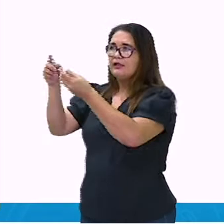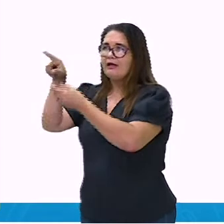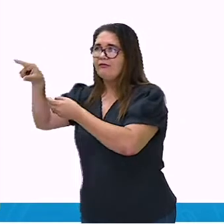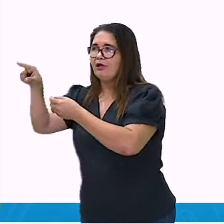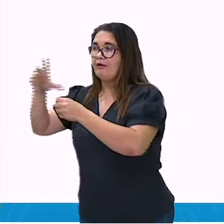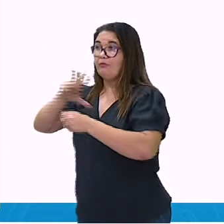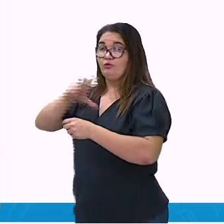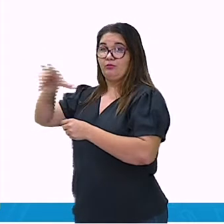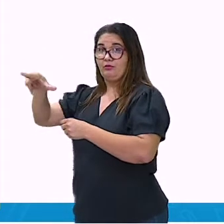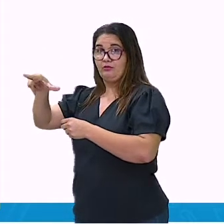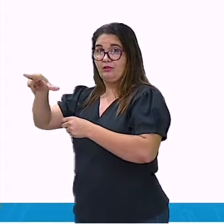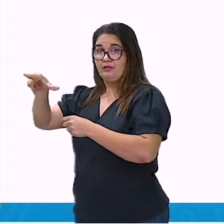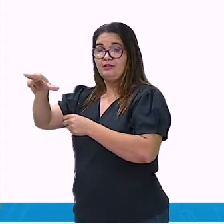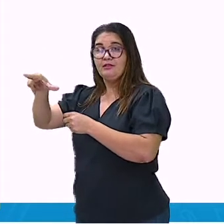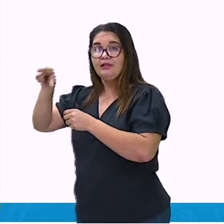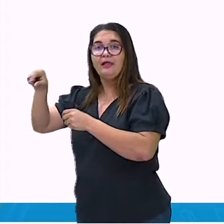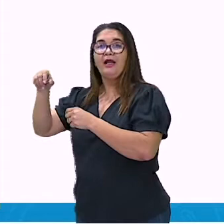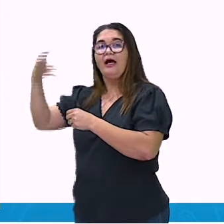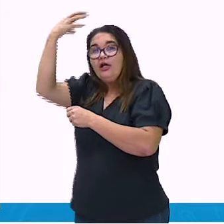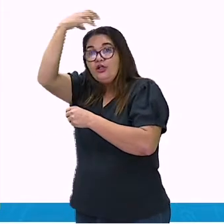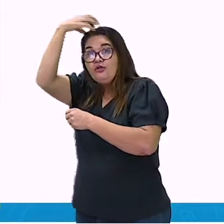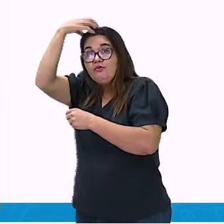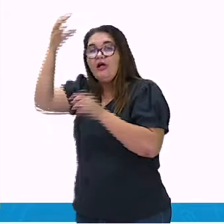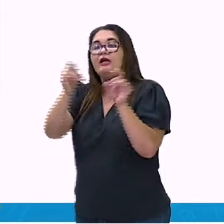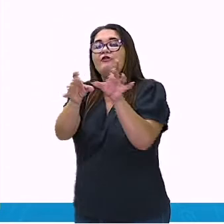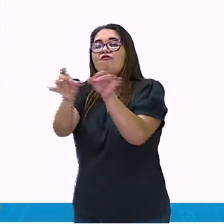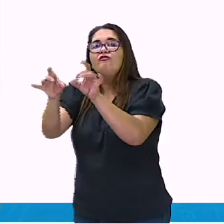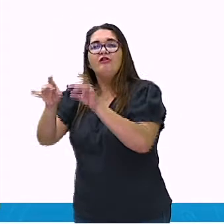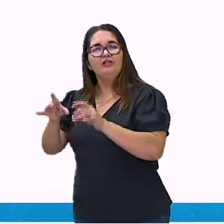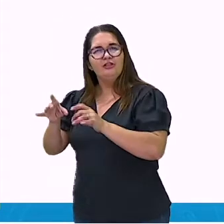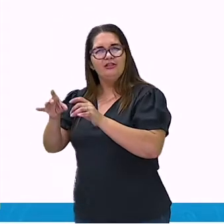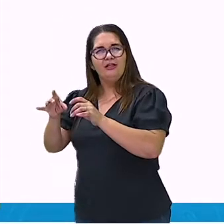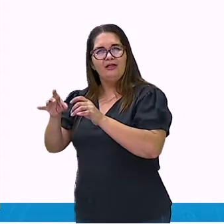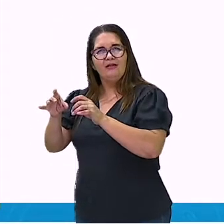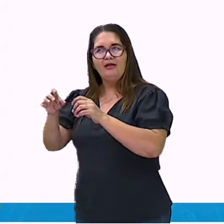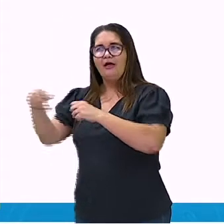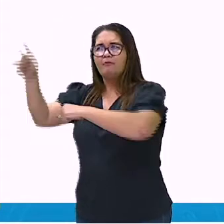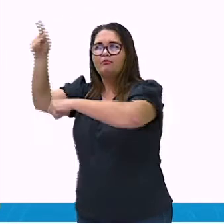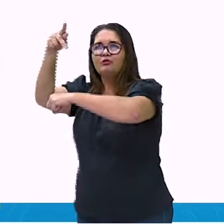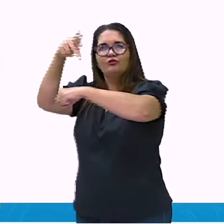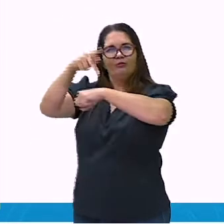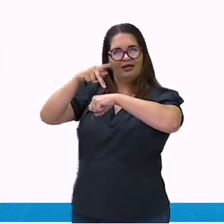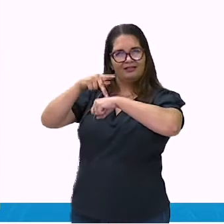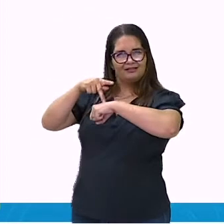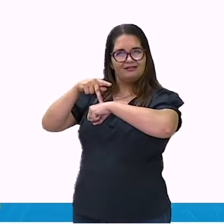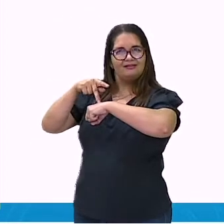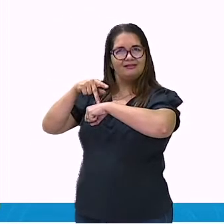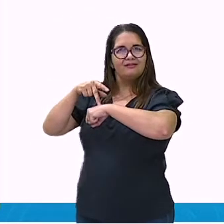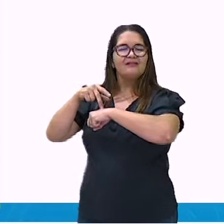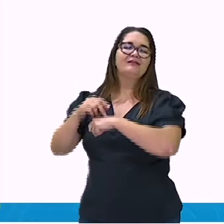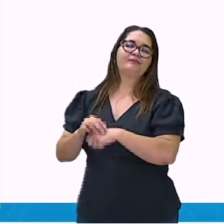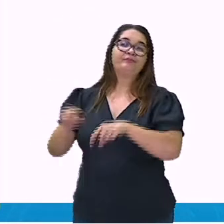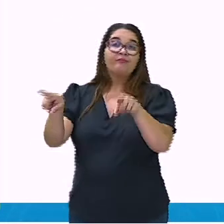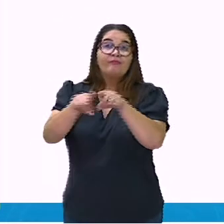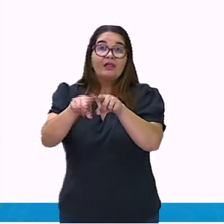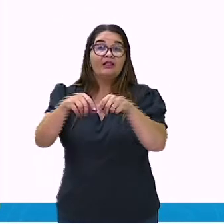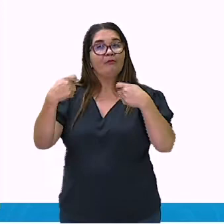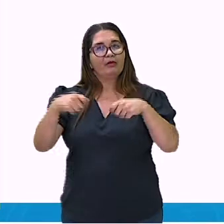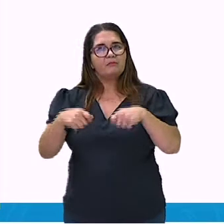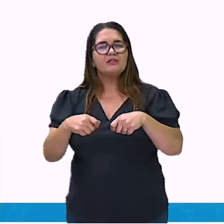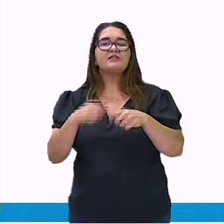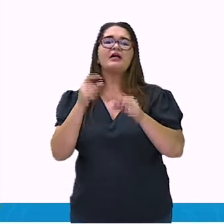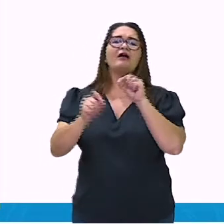seus deuses, os seus santos. Então, tinham que ser católicos. Forçados a serem católicos, né?